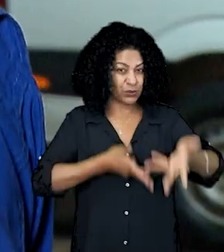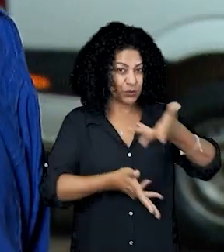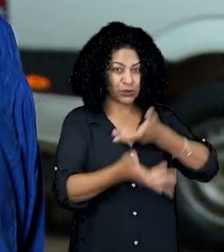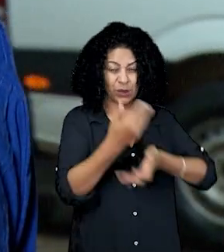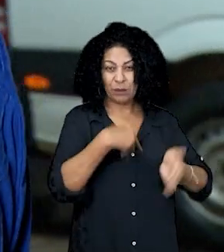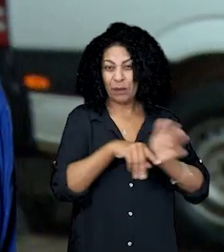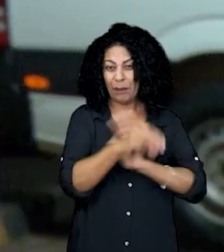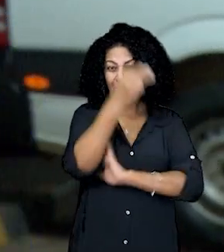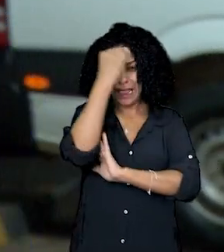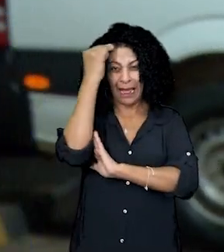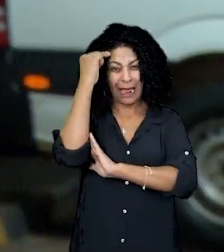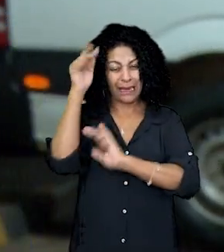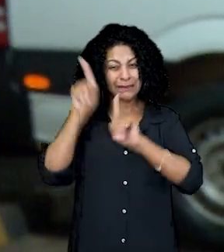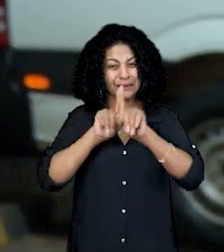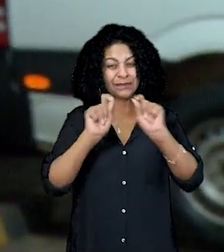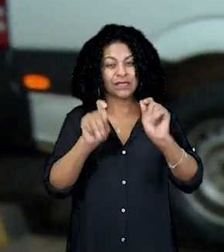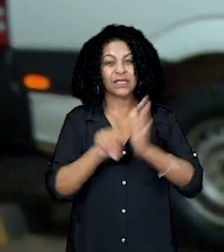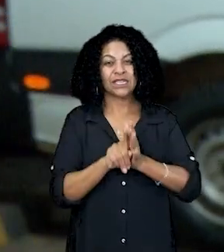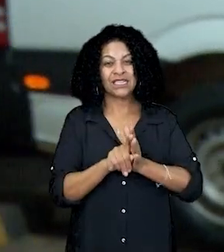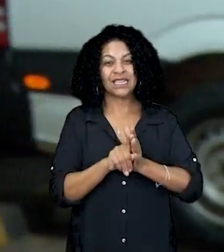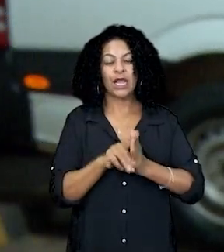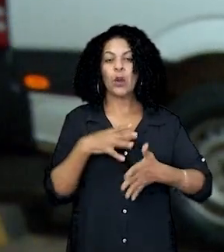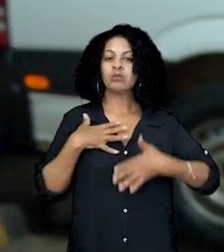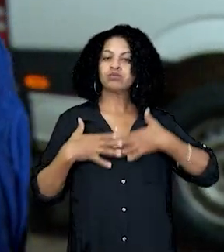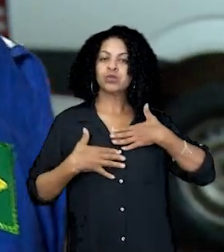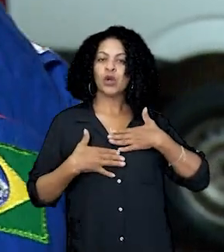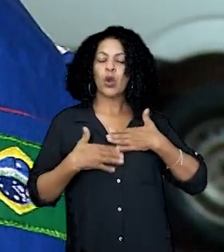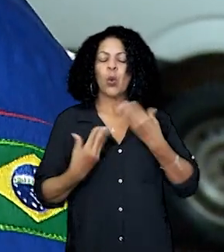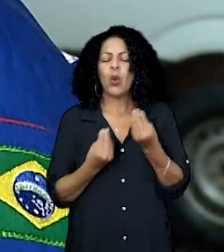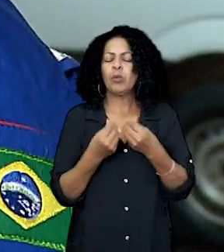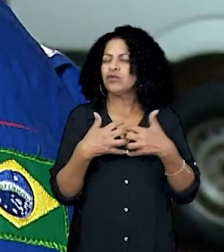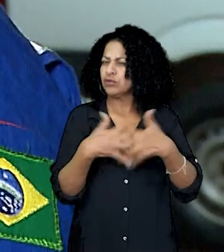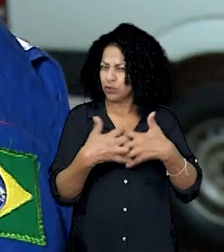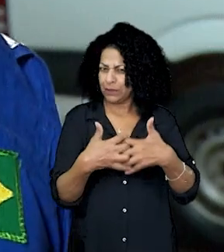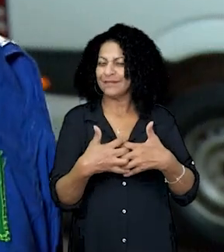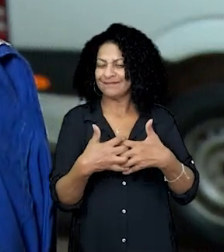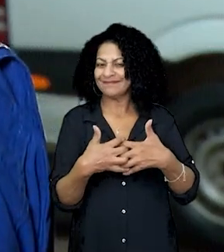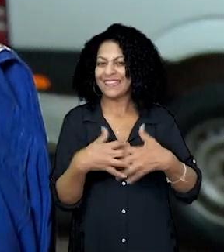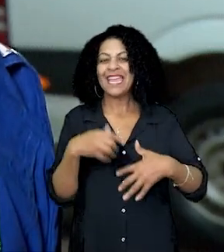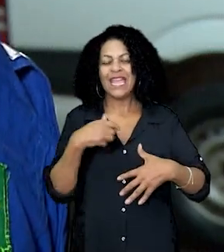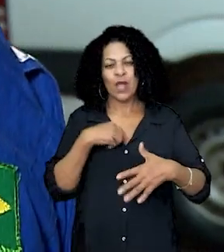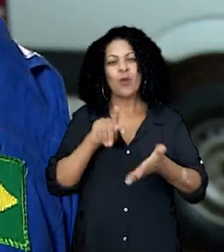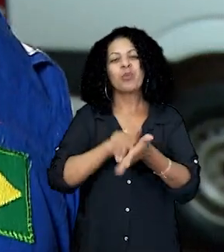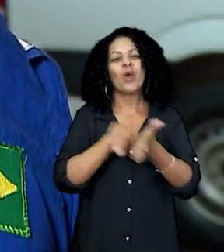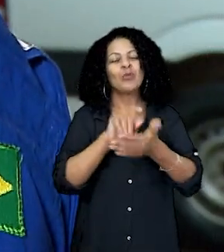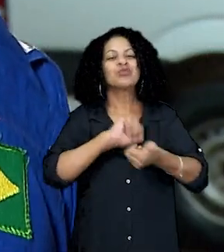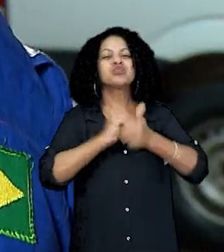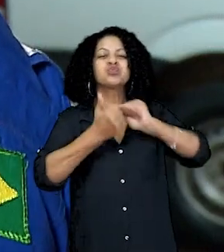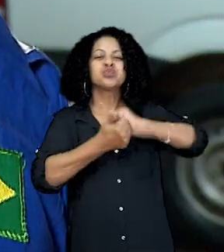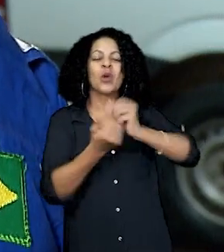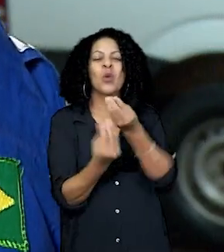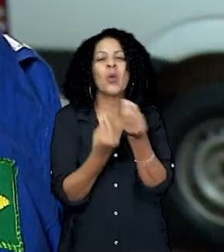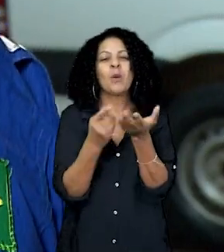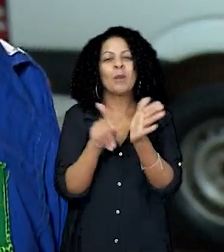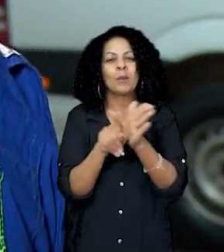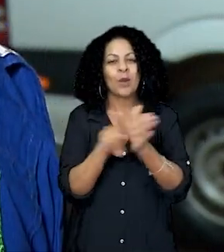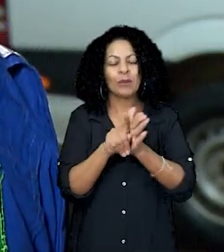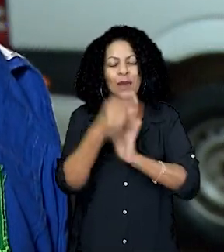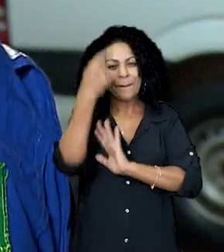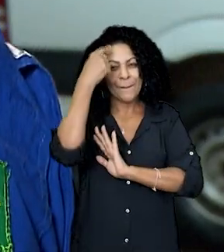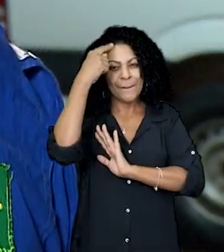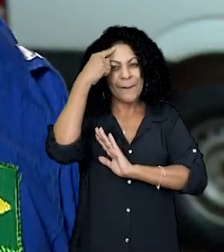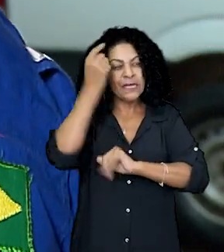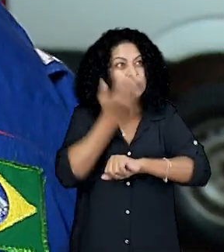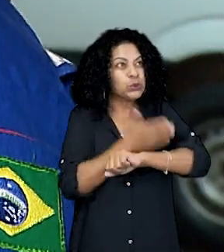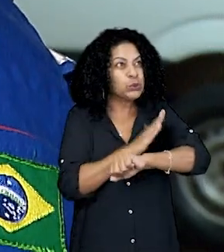dinâmica mental e comportamental funcionava, e aí eu consegui habilitar e treinar minha mente para que eu